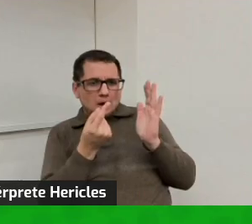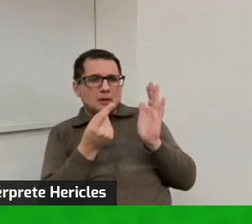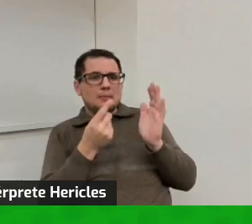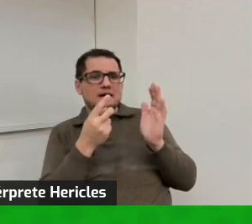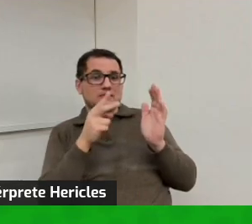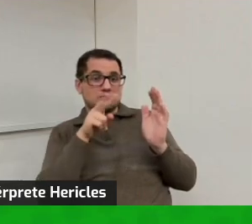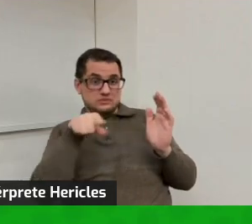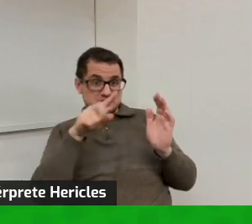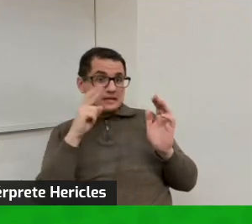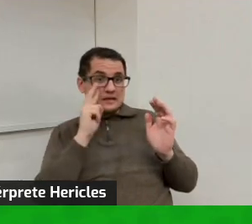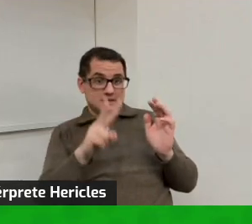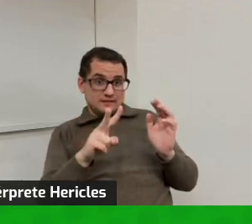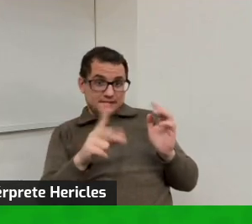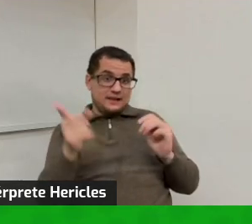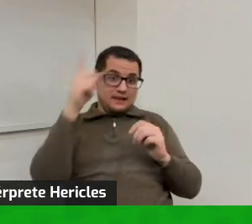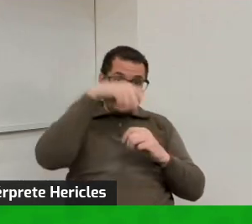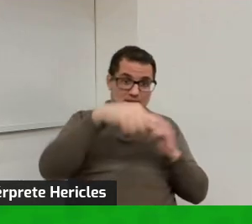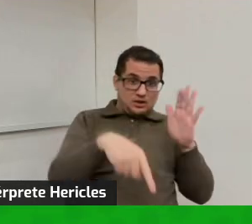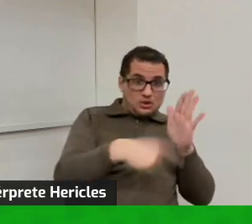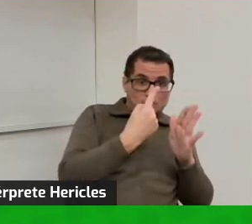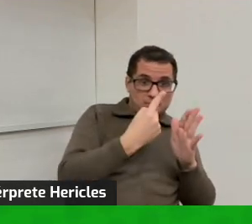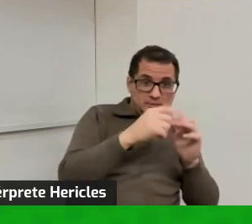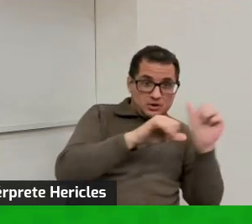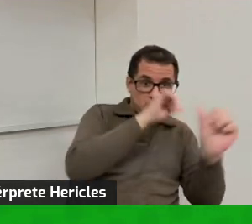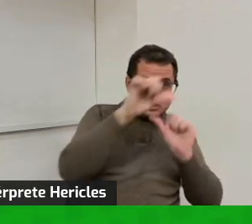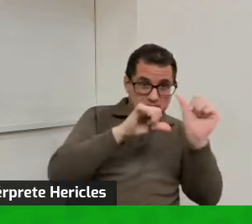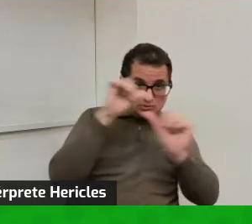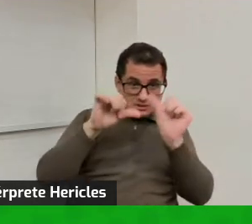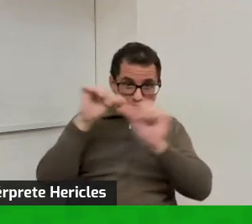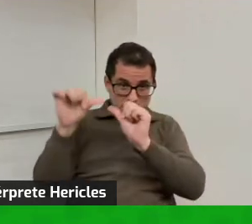e 300 de extra.